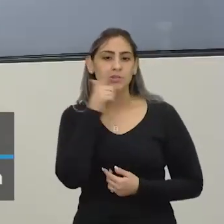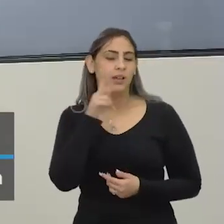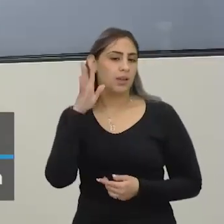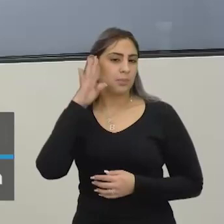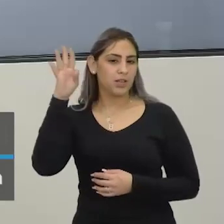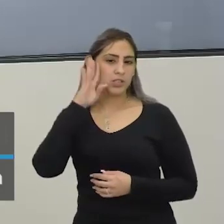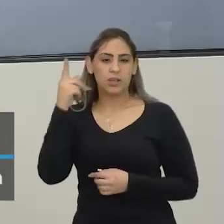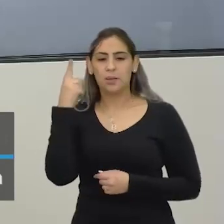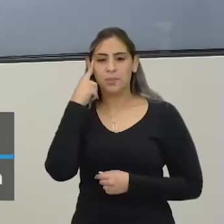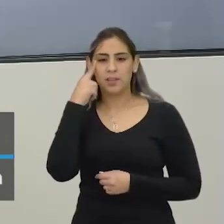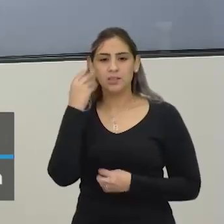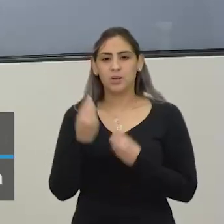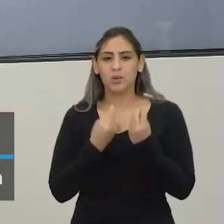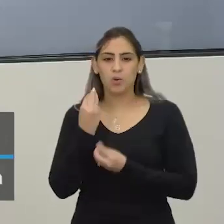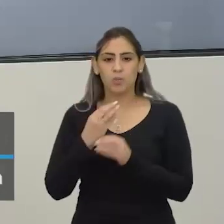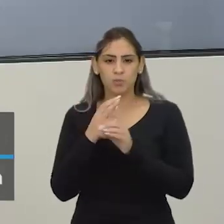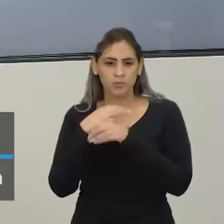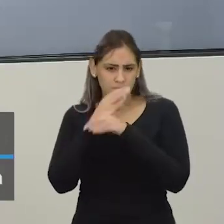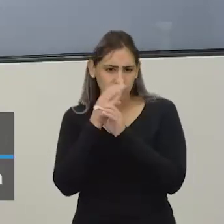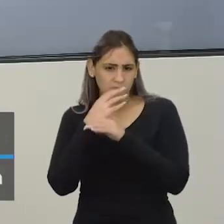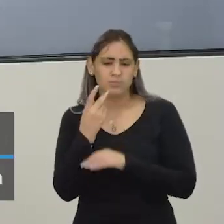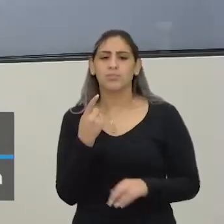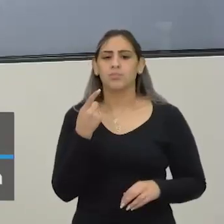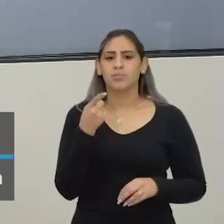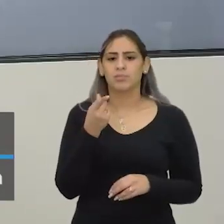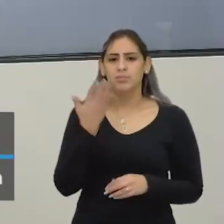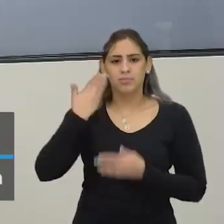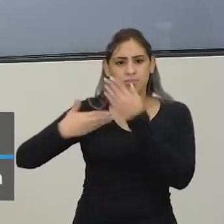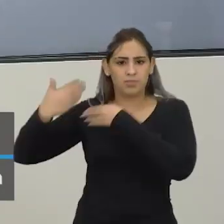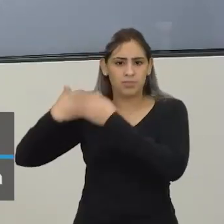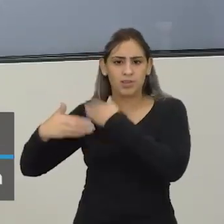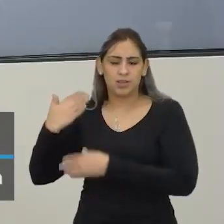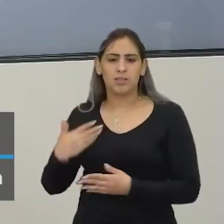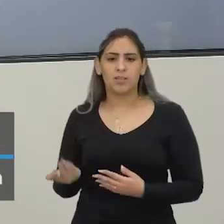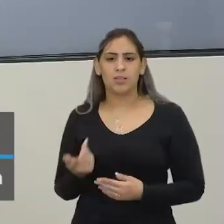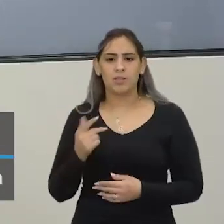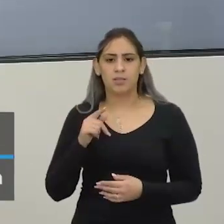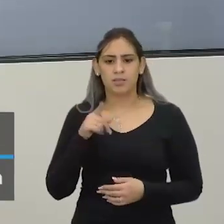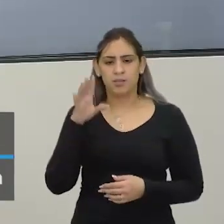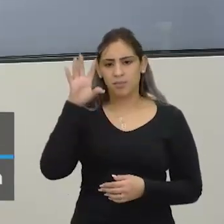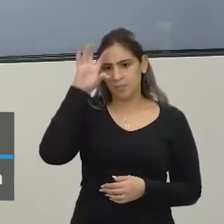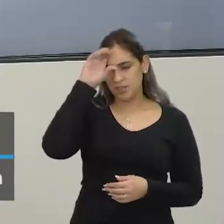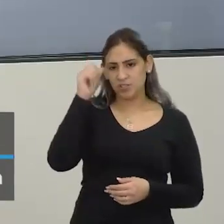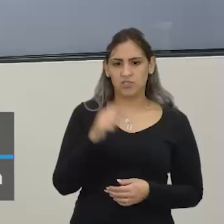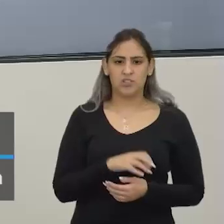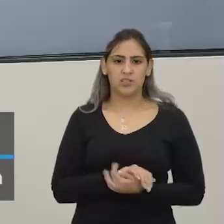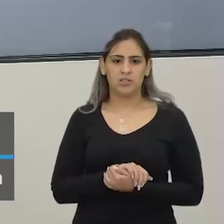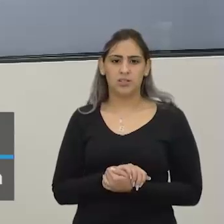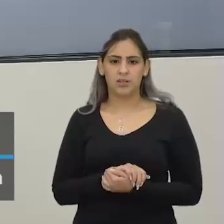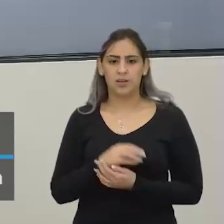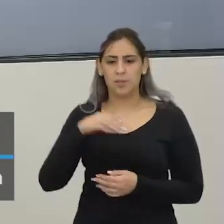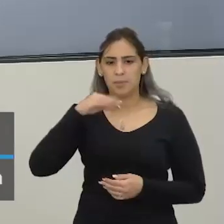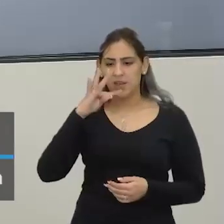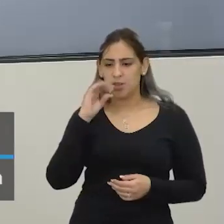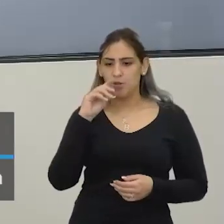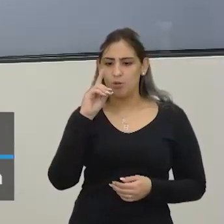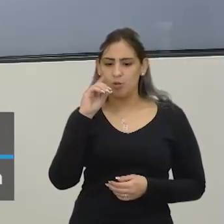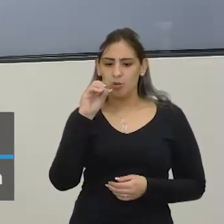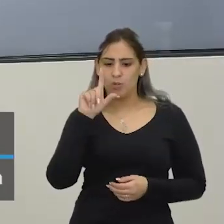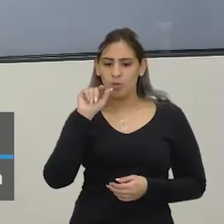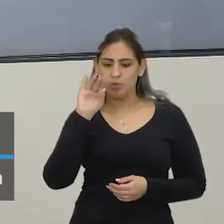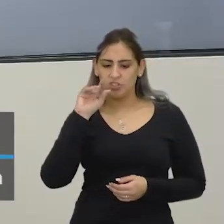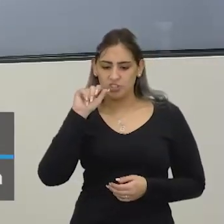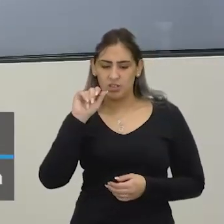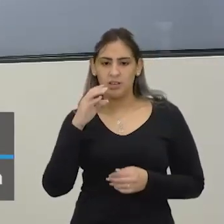pensar também como os cientistas naquela época utilizavam dos seus conhecimentos e da metodologia científica para